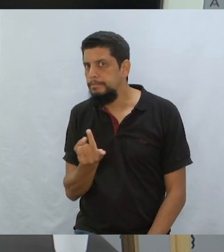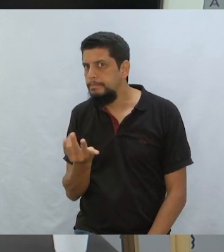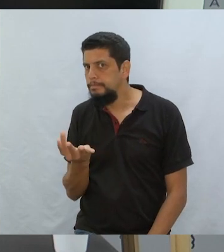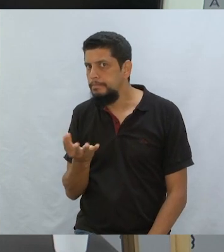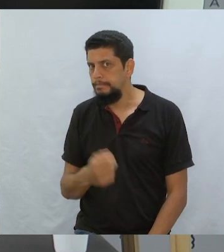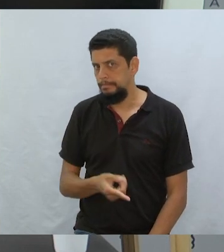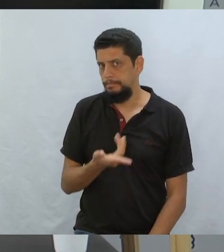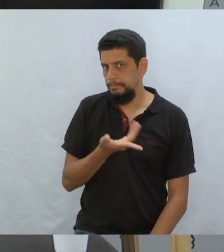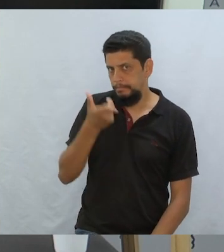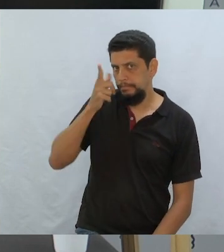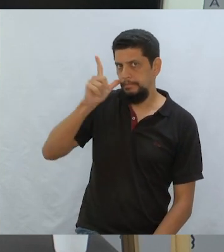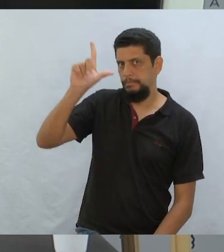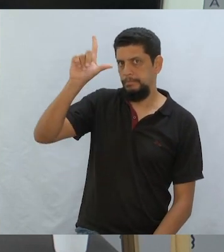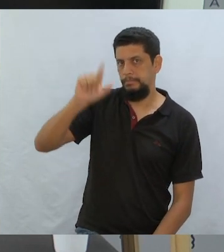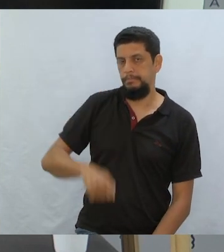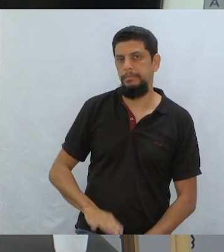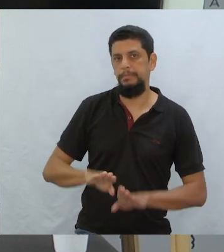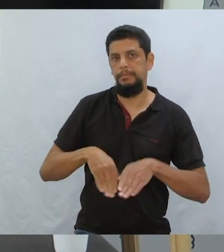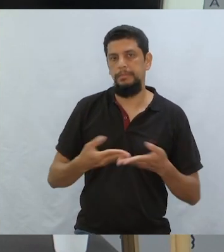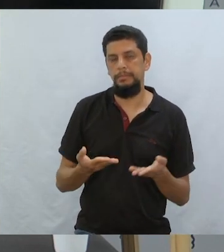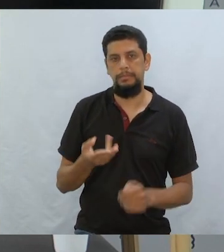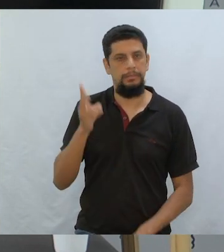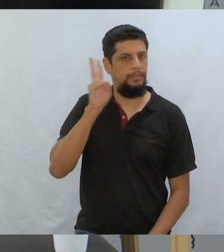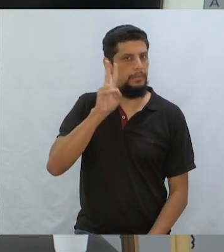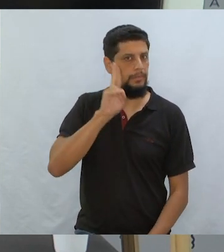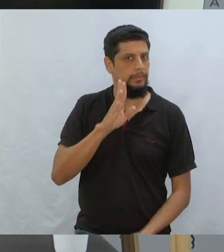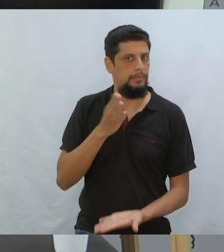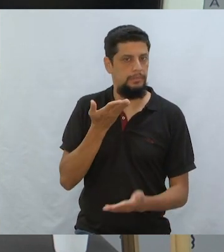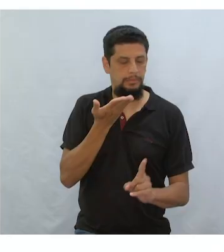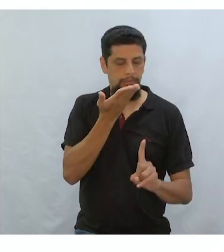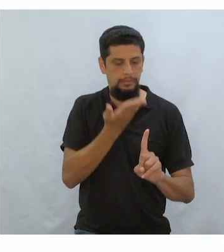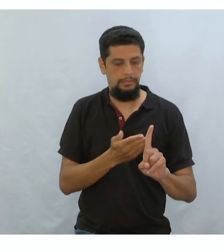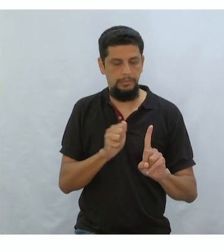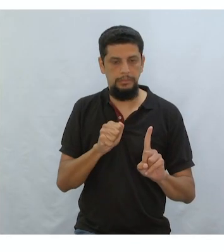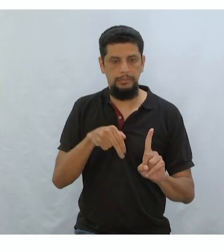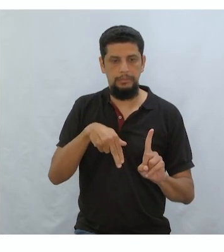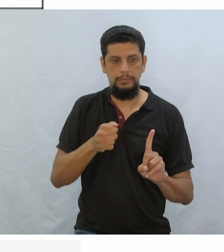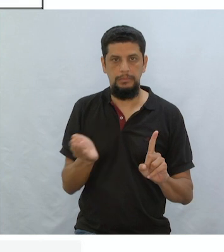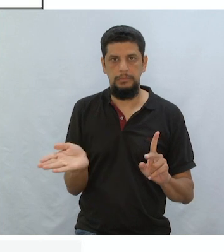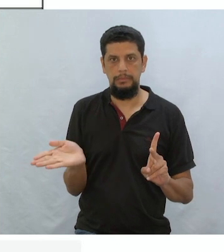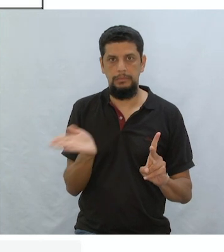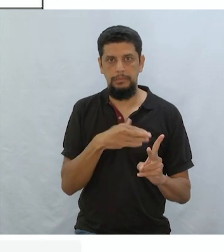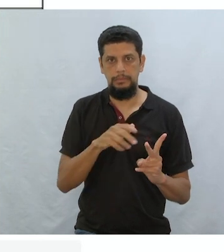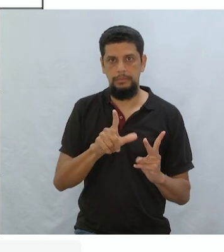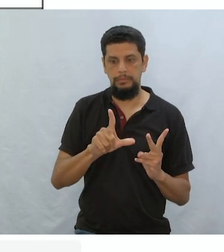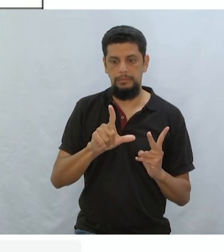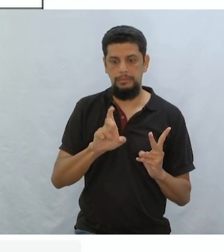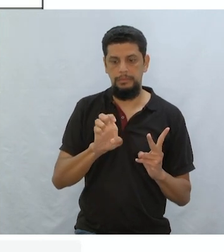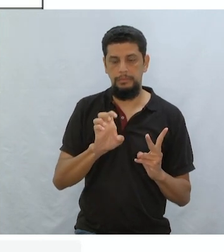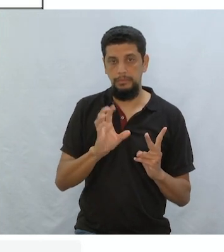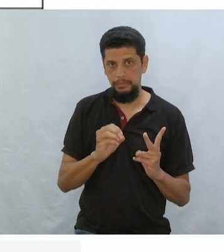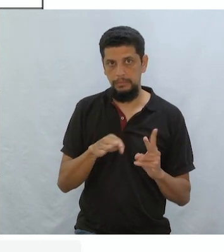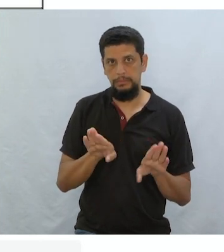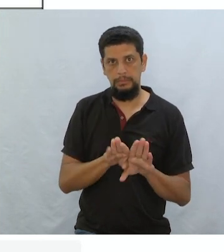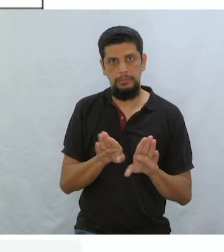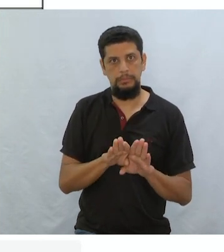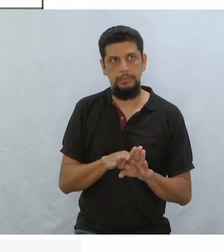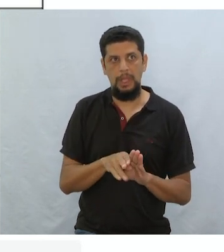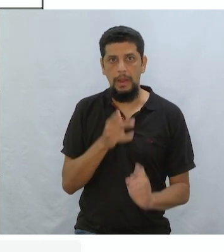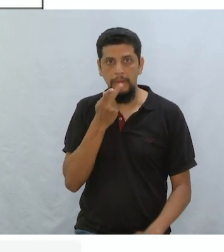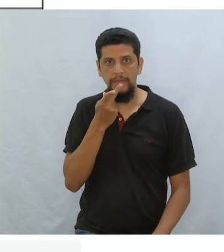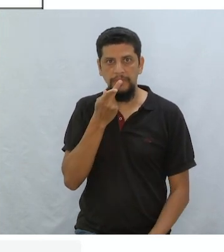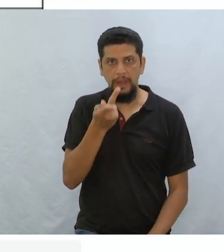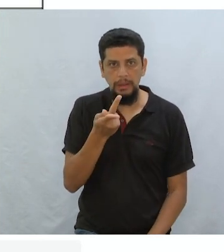quantidade? Conseguiu? Então, lembram lá da Ana, do Léo? Eles também, né?